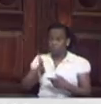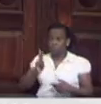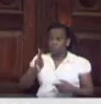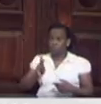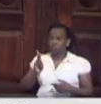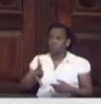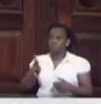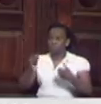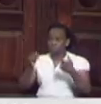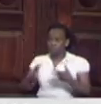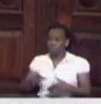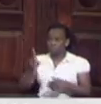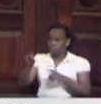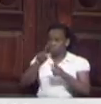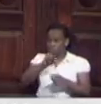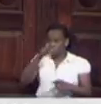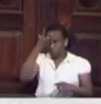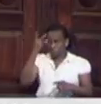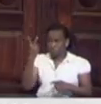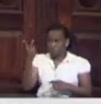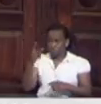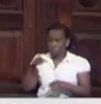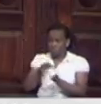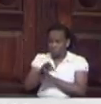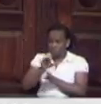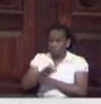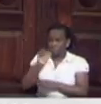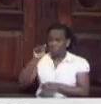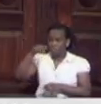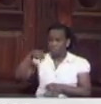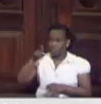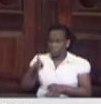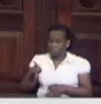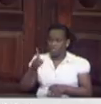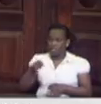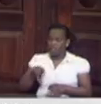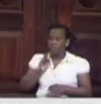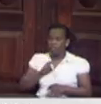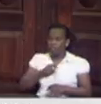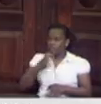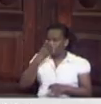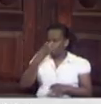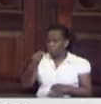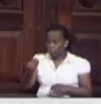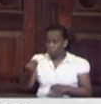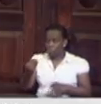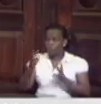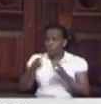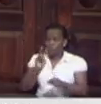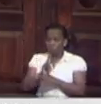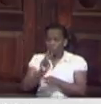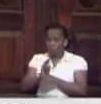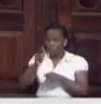Petrobras indica 2 conselheiros da ANP, é colocar a raposa para tomar conta do